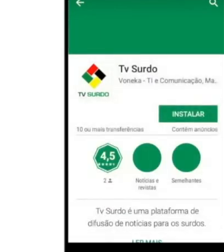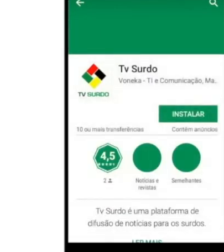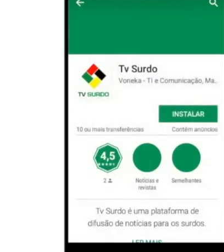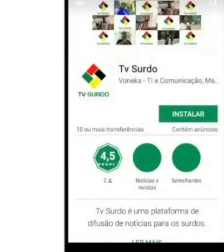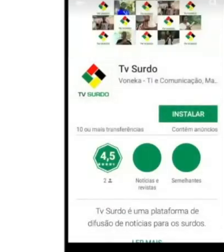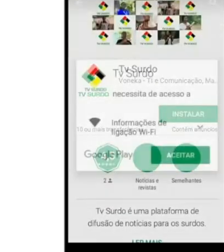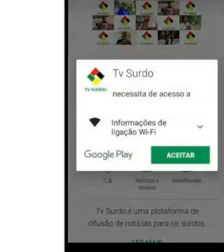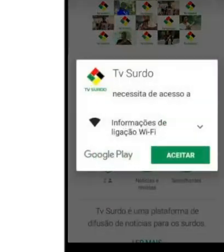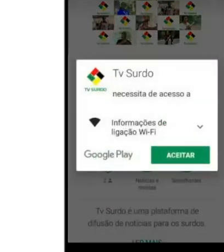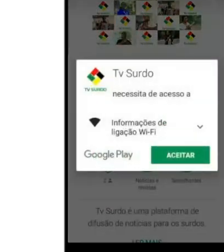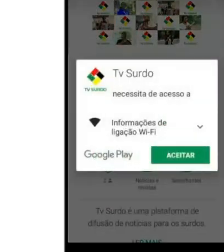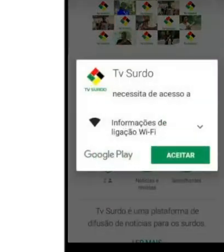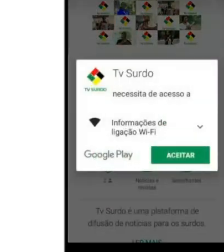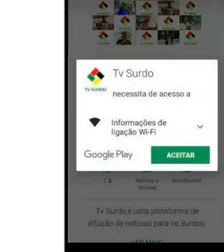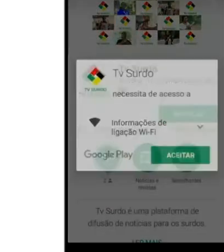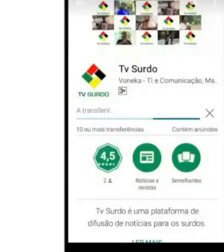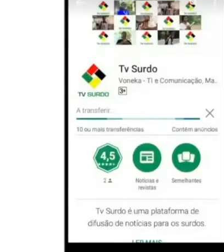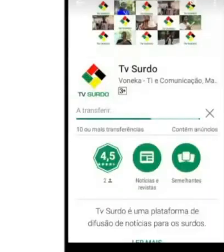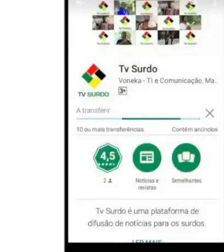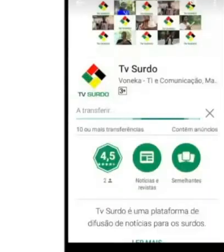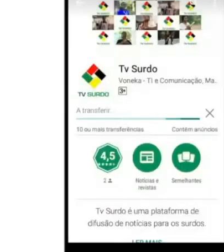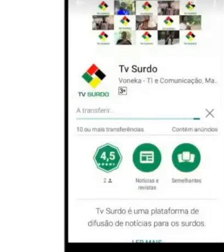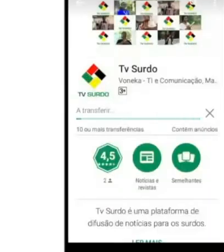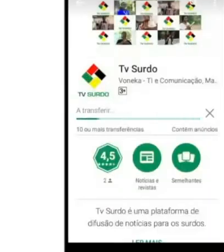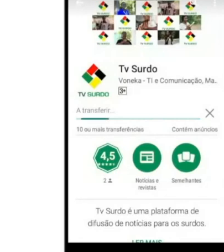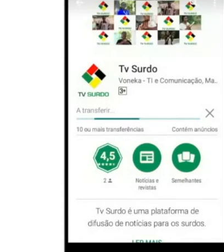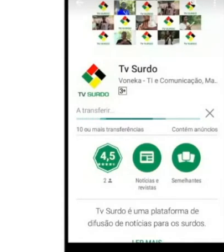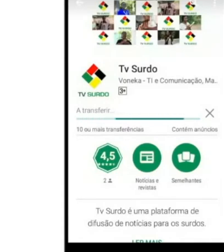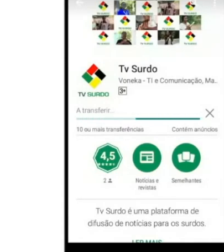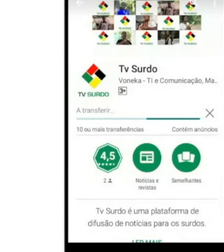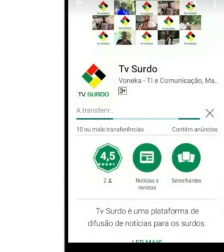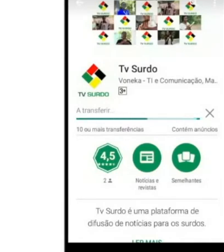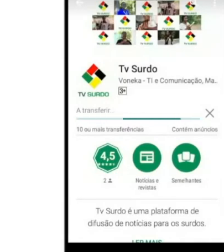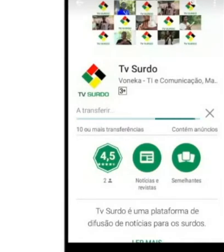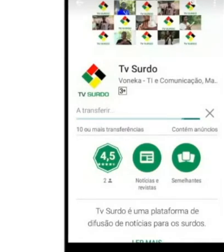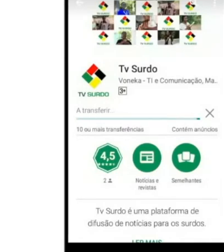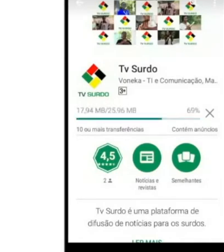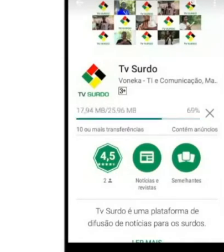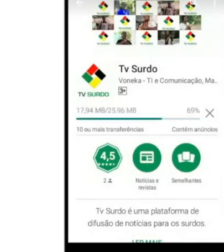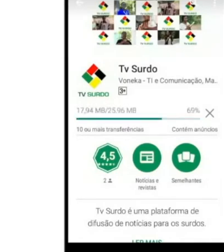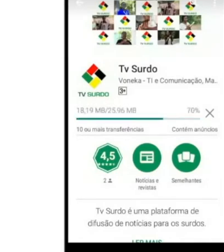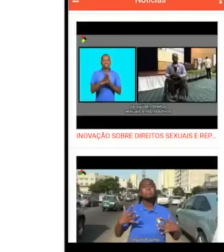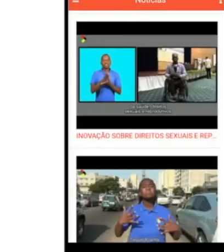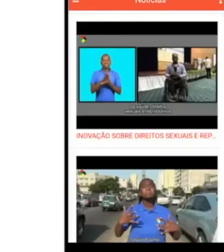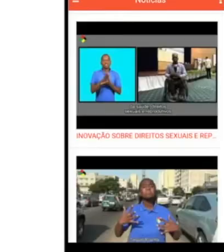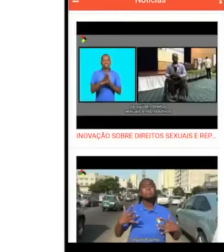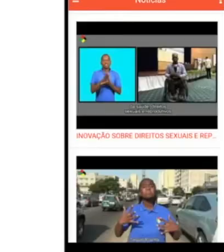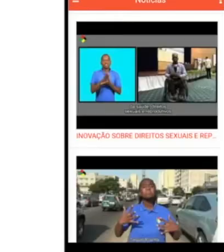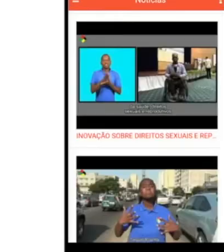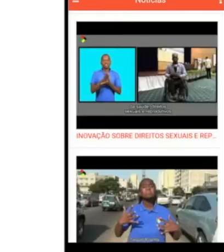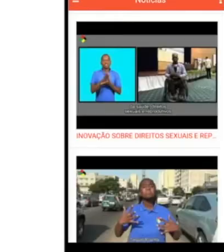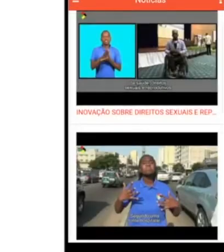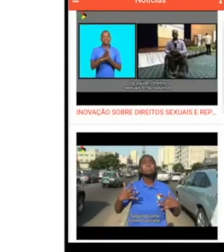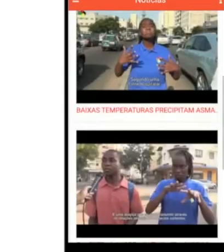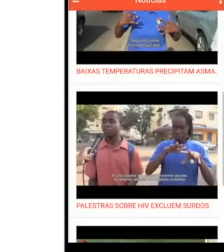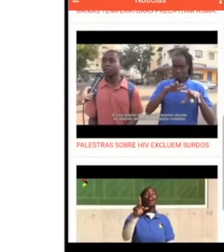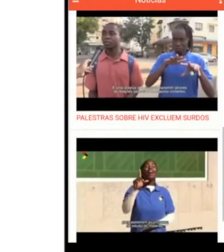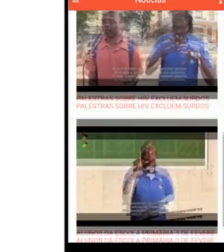Clique no ícone com o emblema da TV Surdo e de seguida instale. E já está.